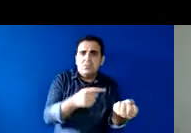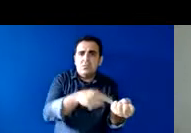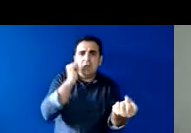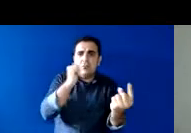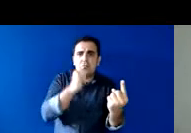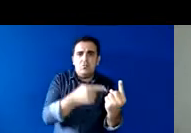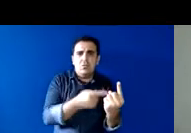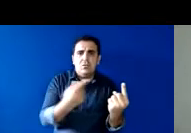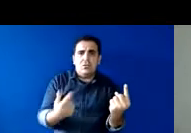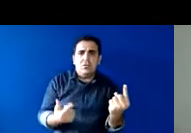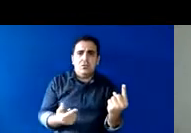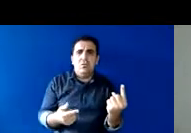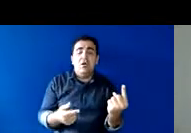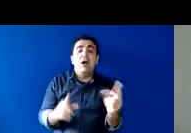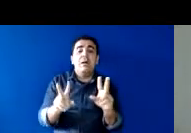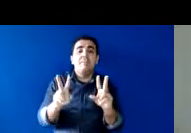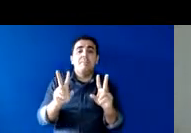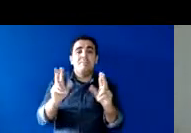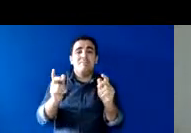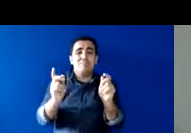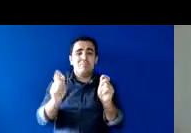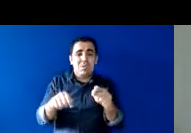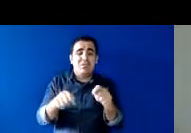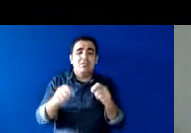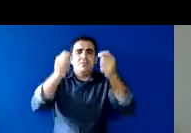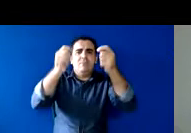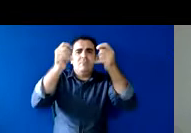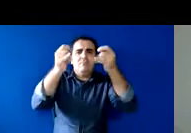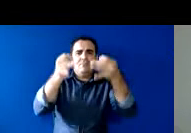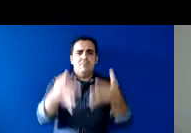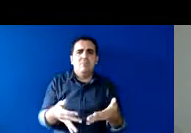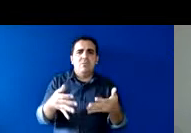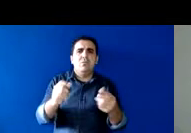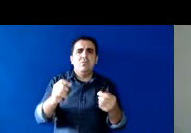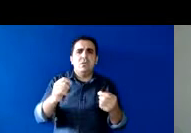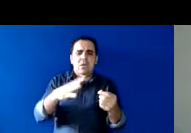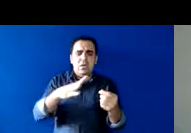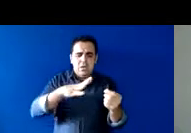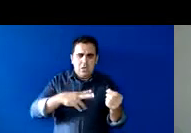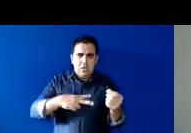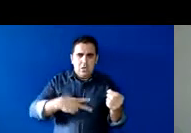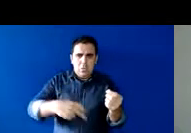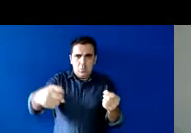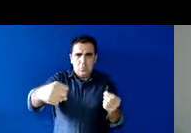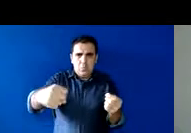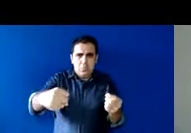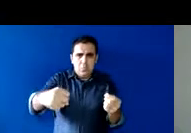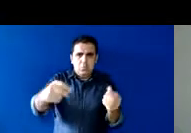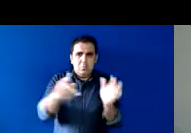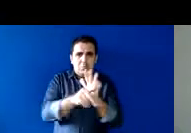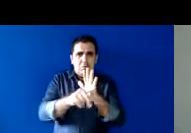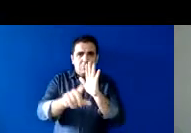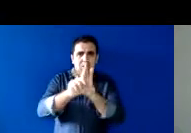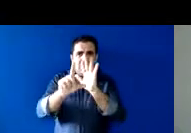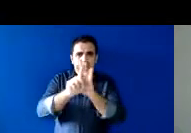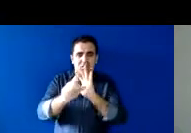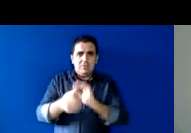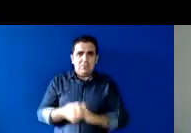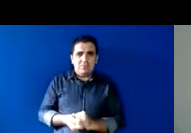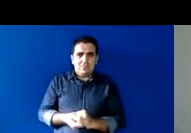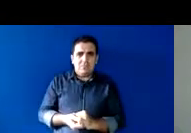mulher, nós temos que falar do aborto previsto em lei. Eu esqueci de falar de